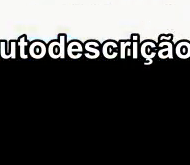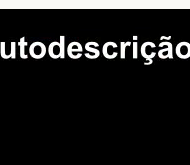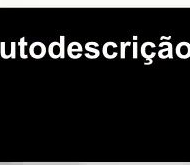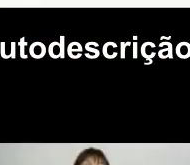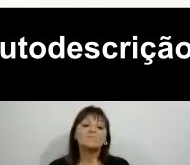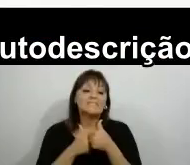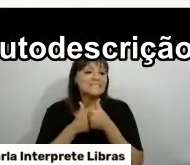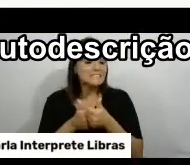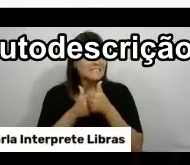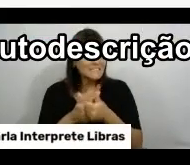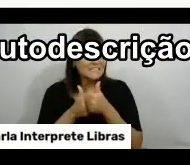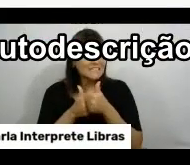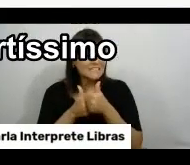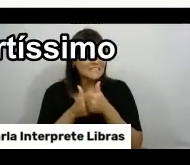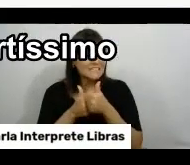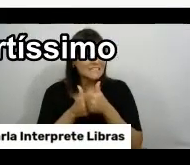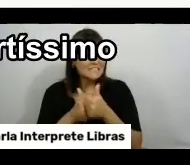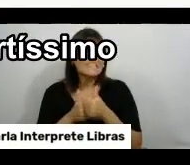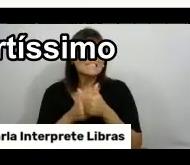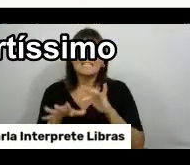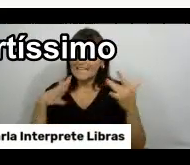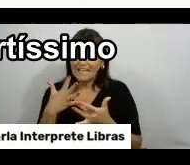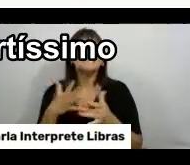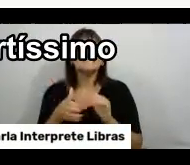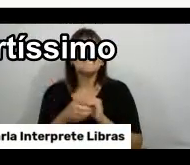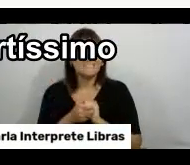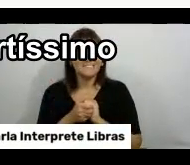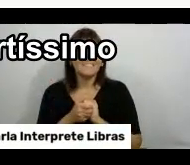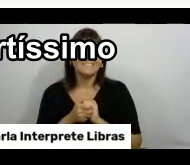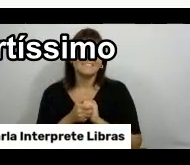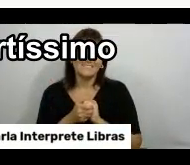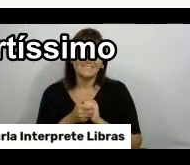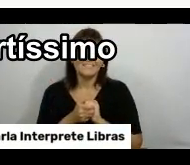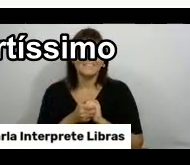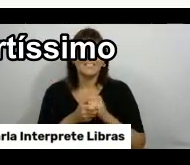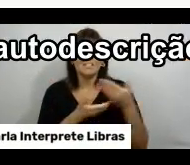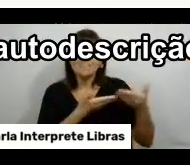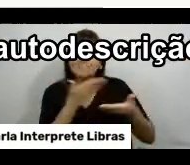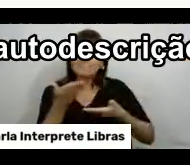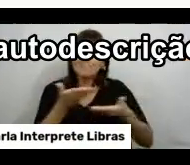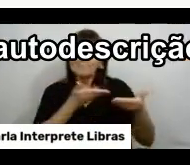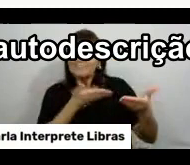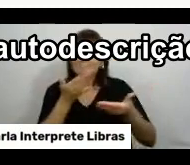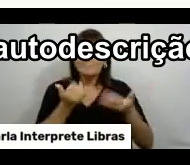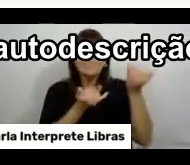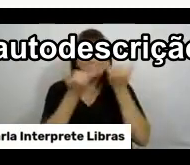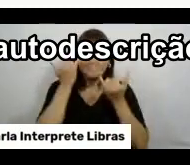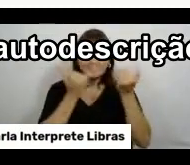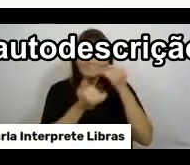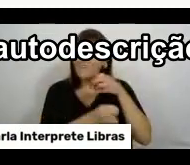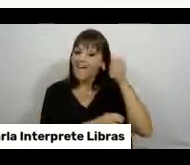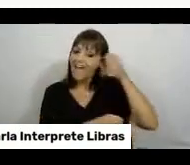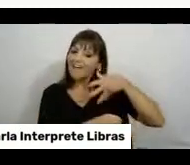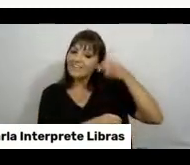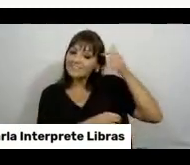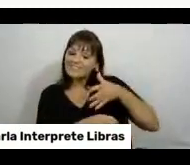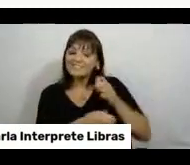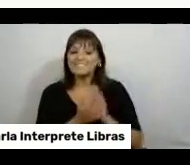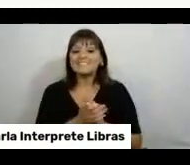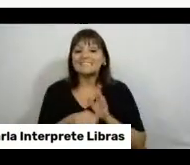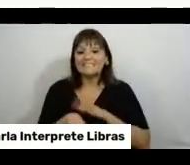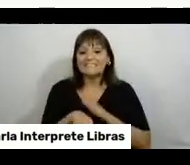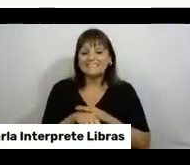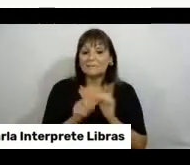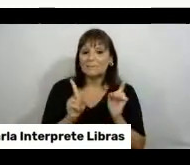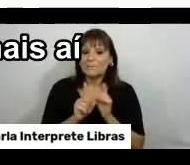redes sociais, vamos trocar mais ideias sobre a audiodescrição. Como eu falei, o tempo é curtíssimo e a gente tem muito a falar sobre a audiodescrição,